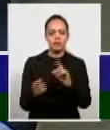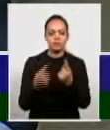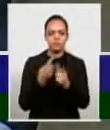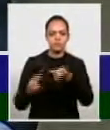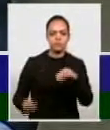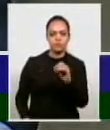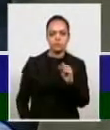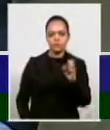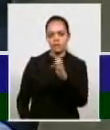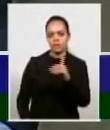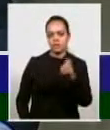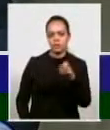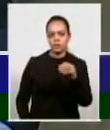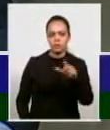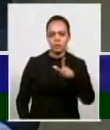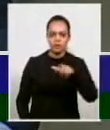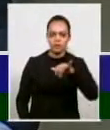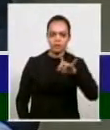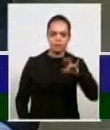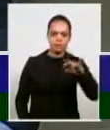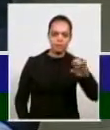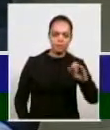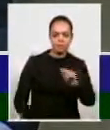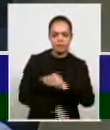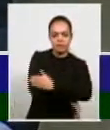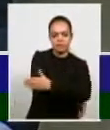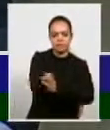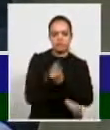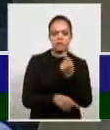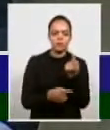de Oliveira com a Alameda,